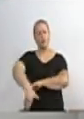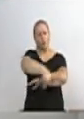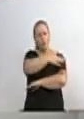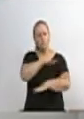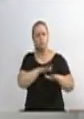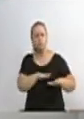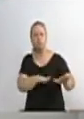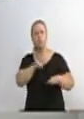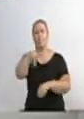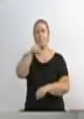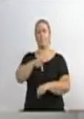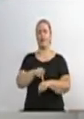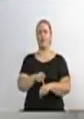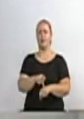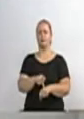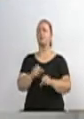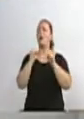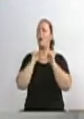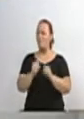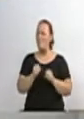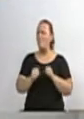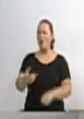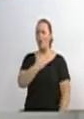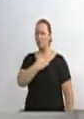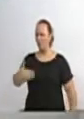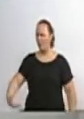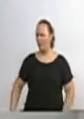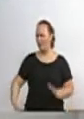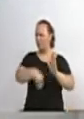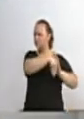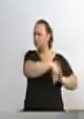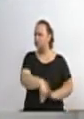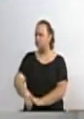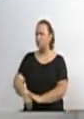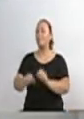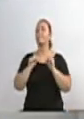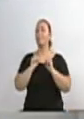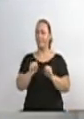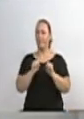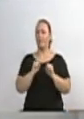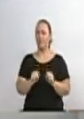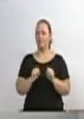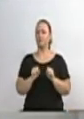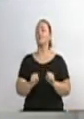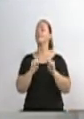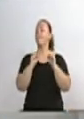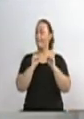desse país. Podem derrubar o governo e podem